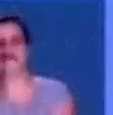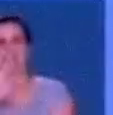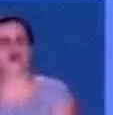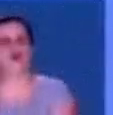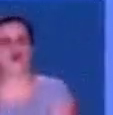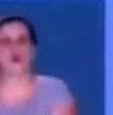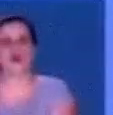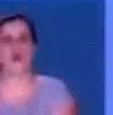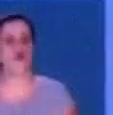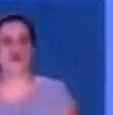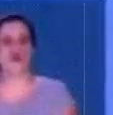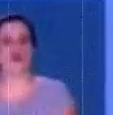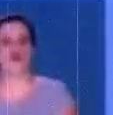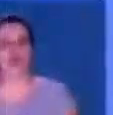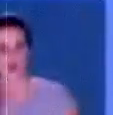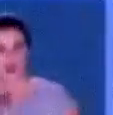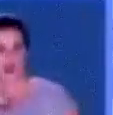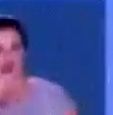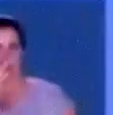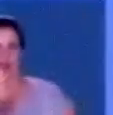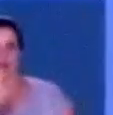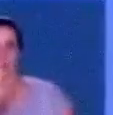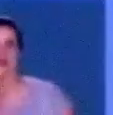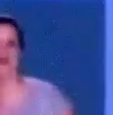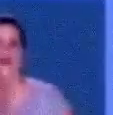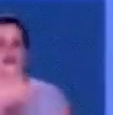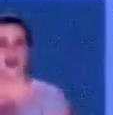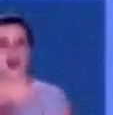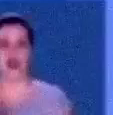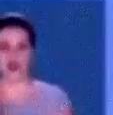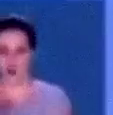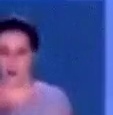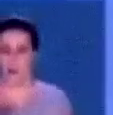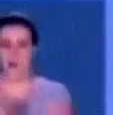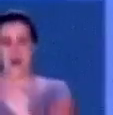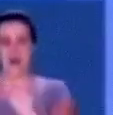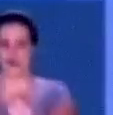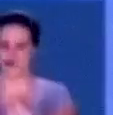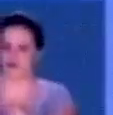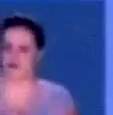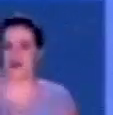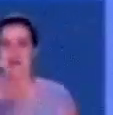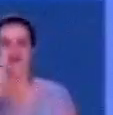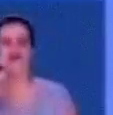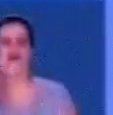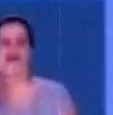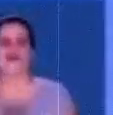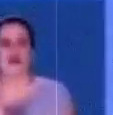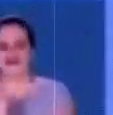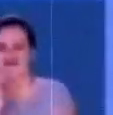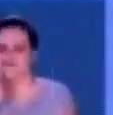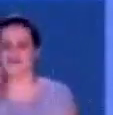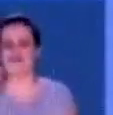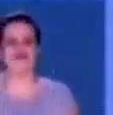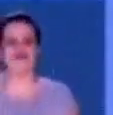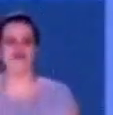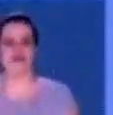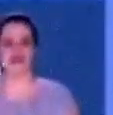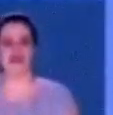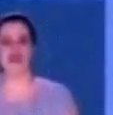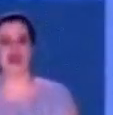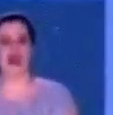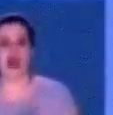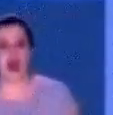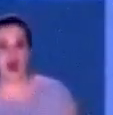que nós temos 130 anos se passaram da escravidão. É tão recente tudo. Nós